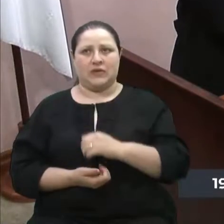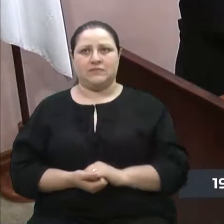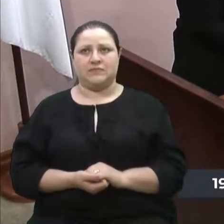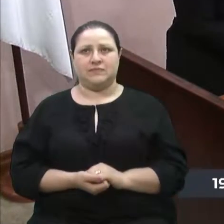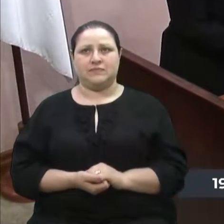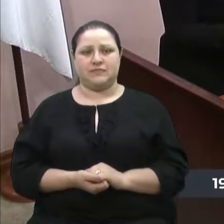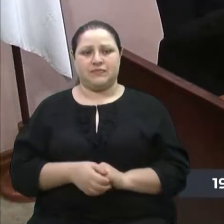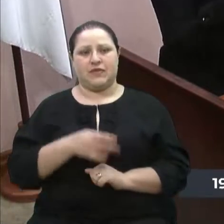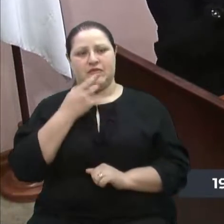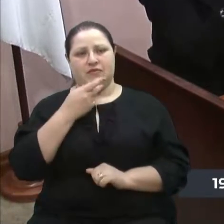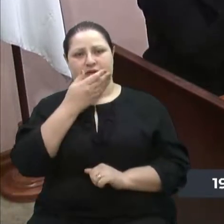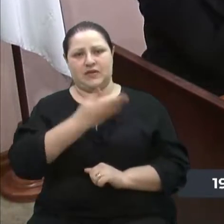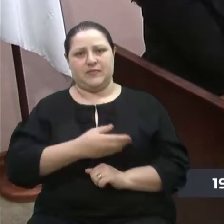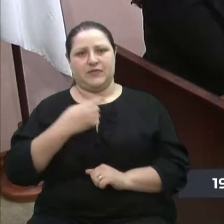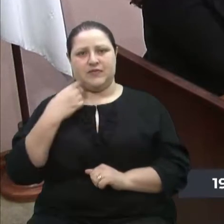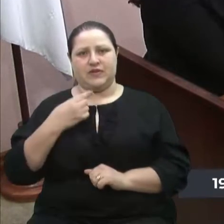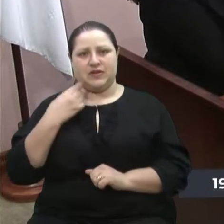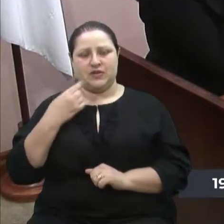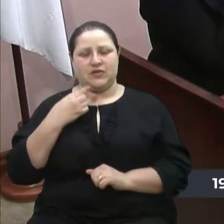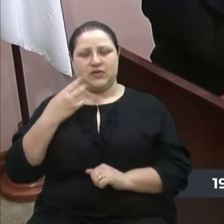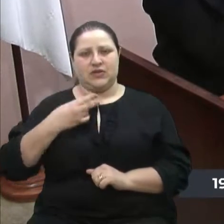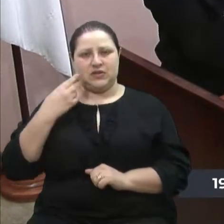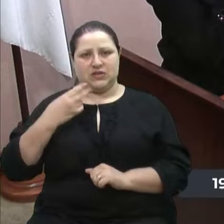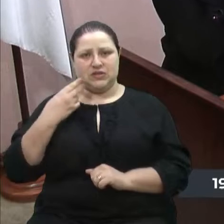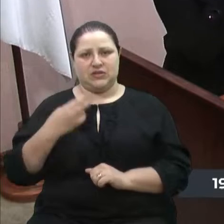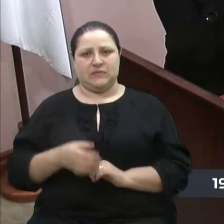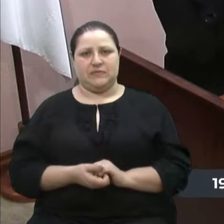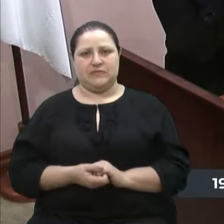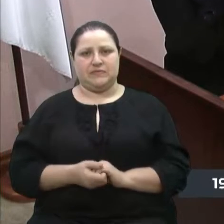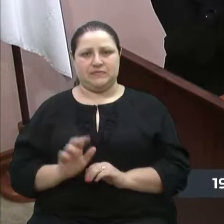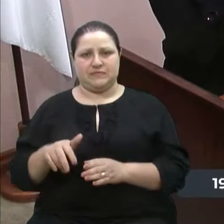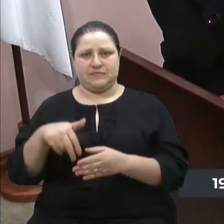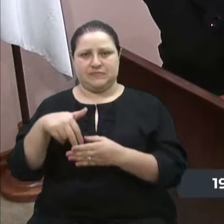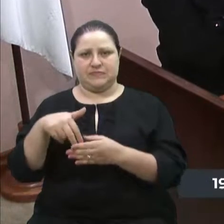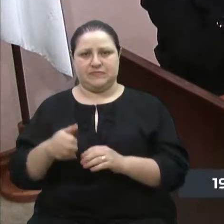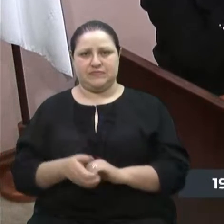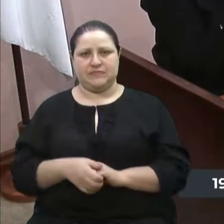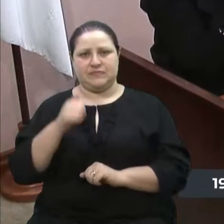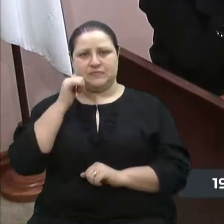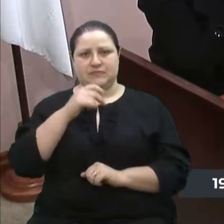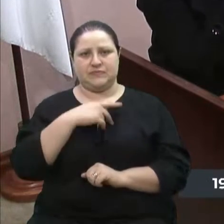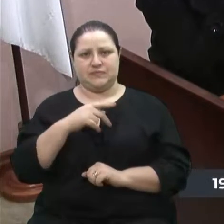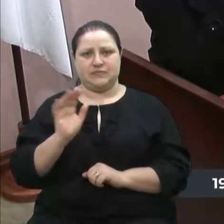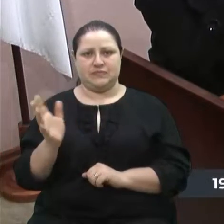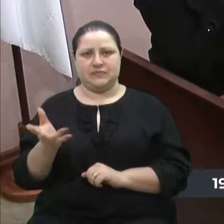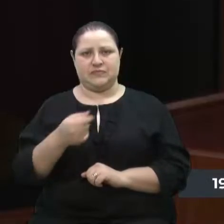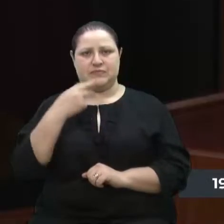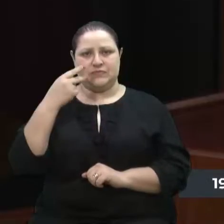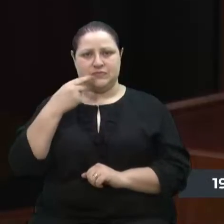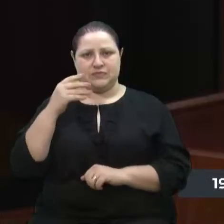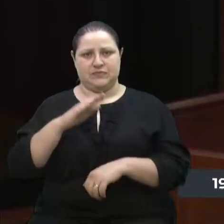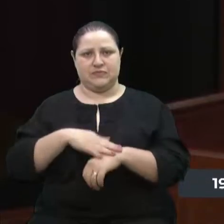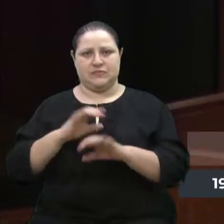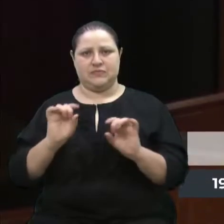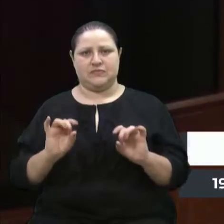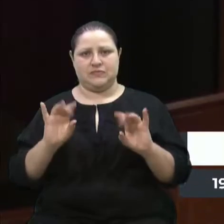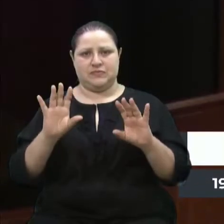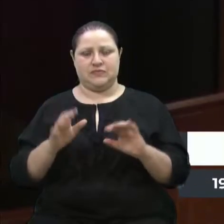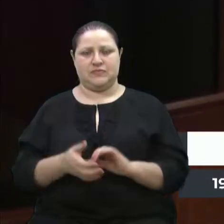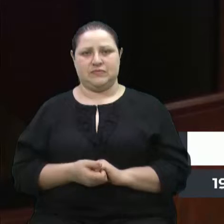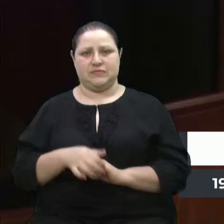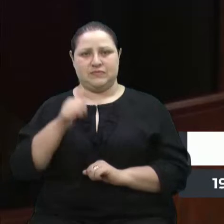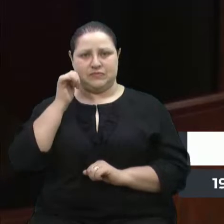com a palavra a vereadora Denise Pessoa, da tribuna. Senhora presidente, senhoras e senhores vereadores, cumprimento especial aqui